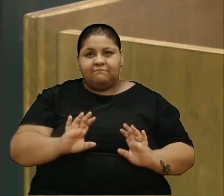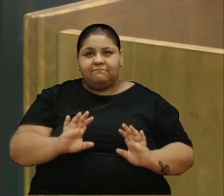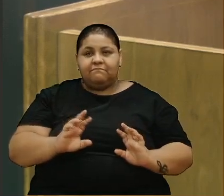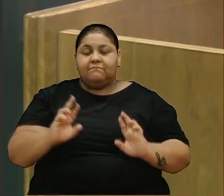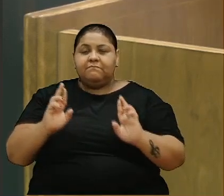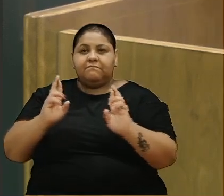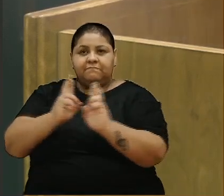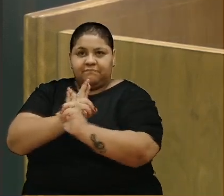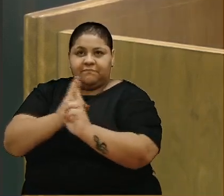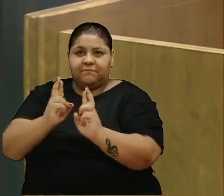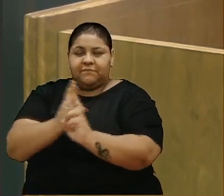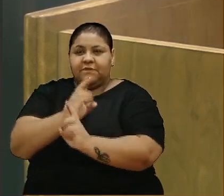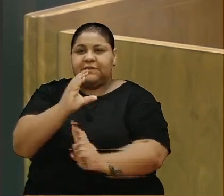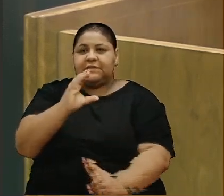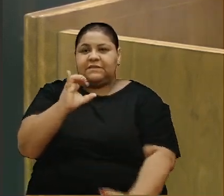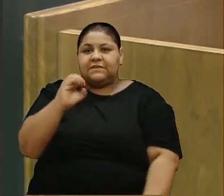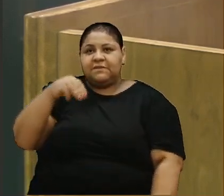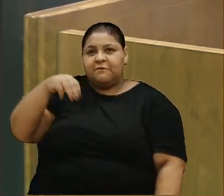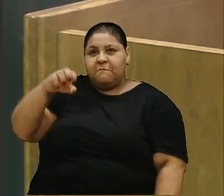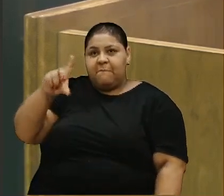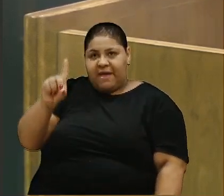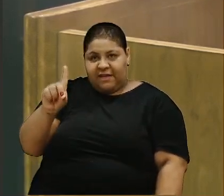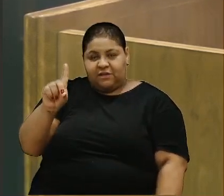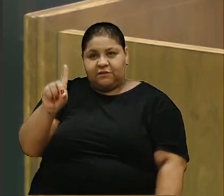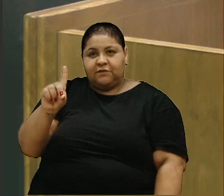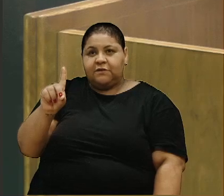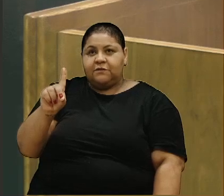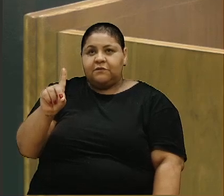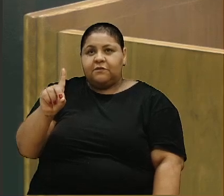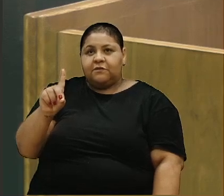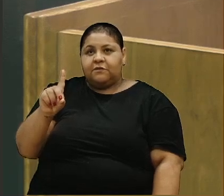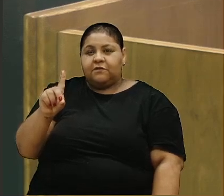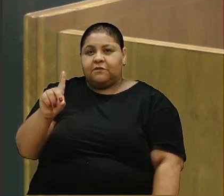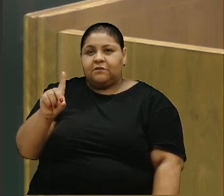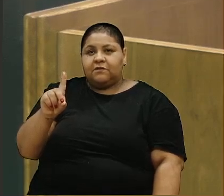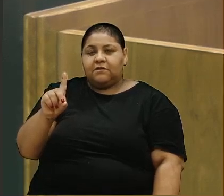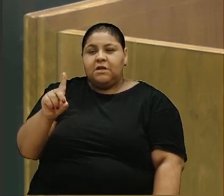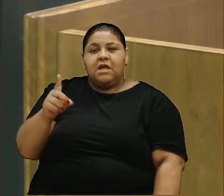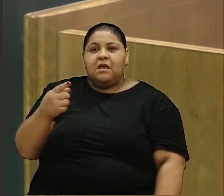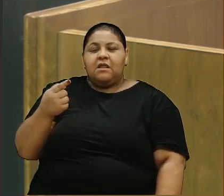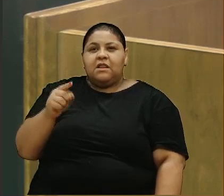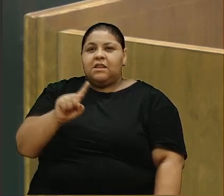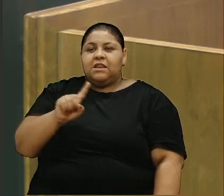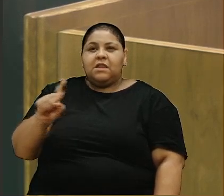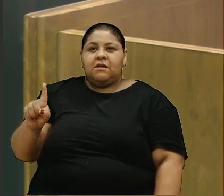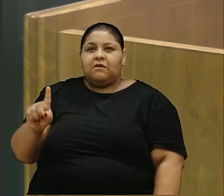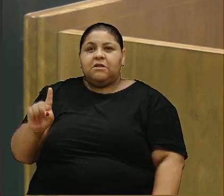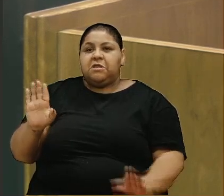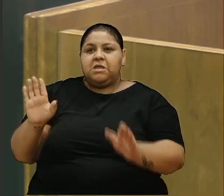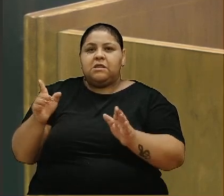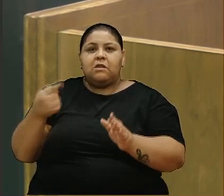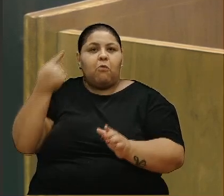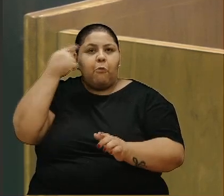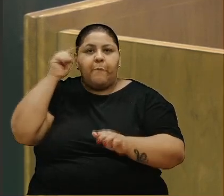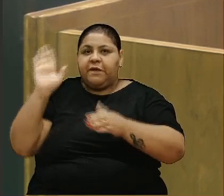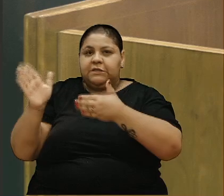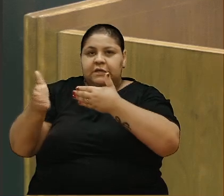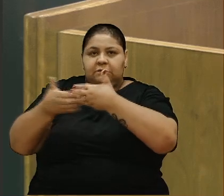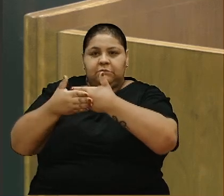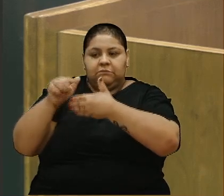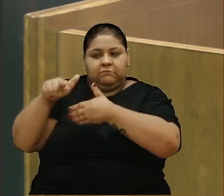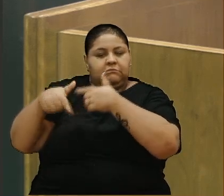ao CIMED, em momento nenhum foi aventada a possibilidade de fechamento deste